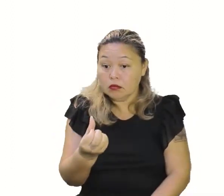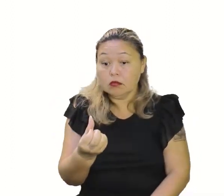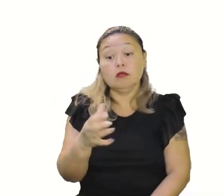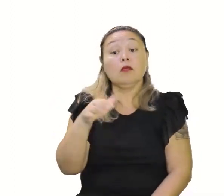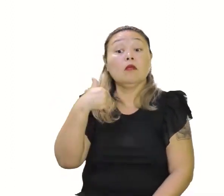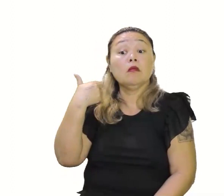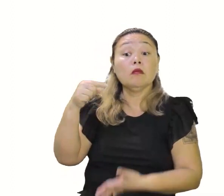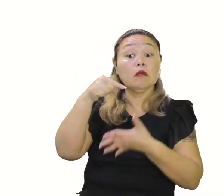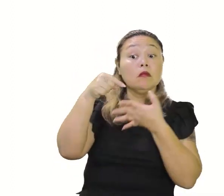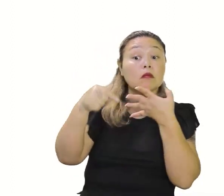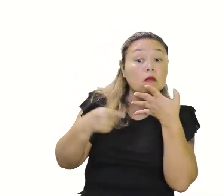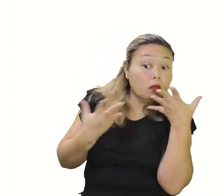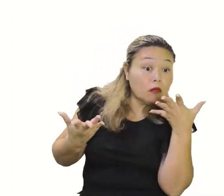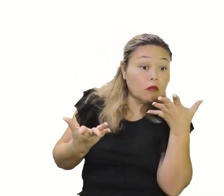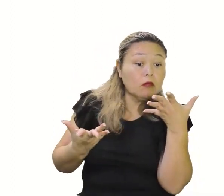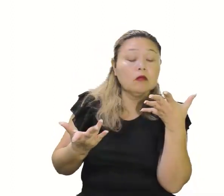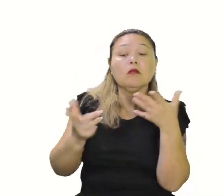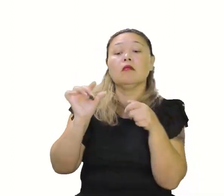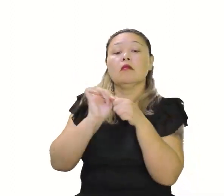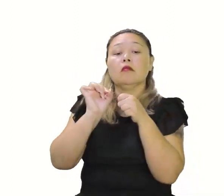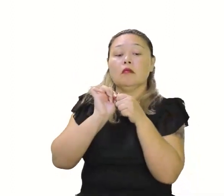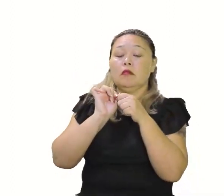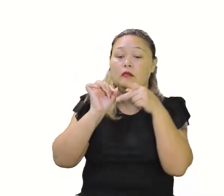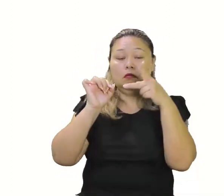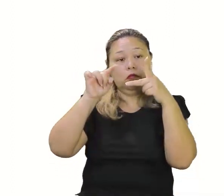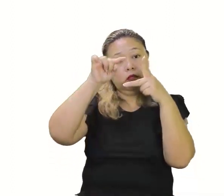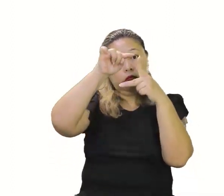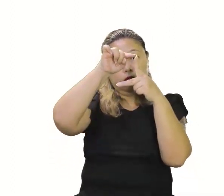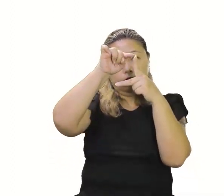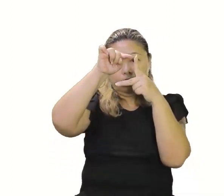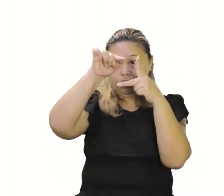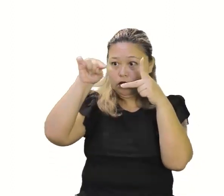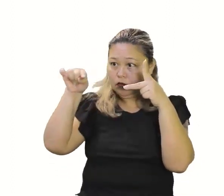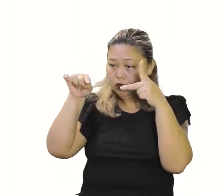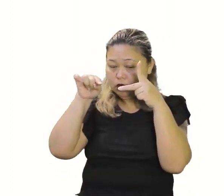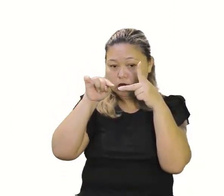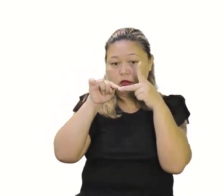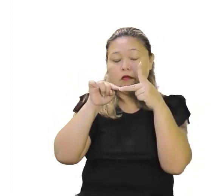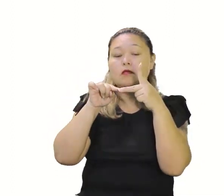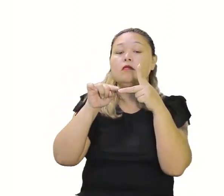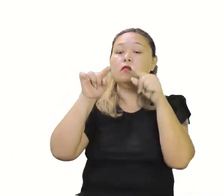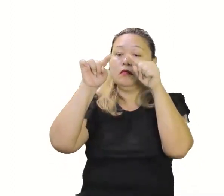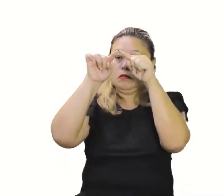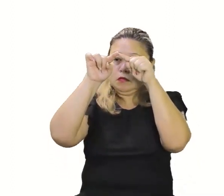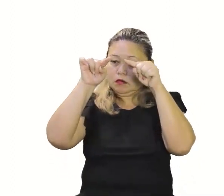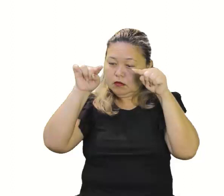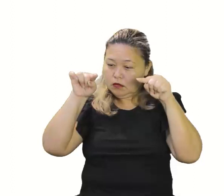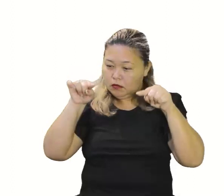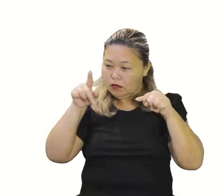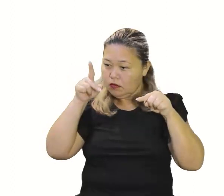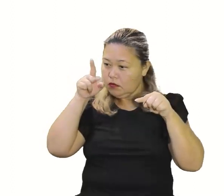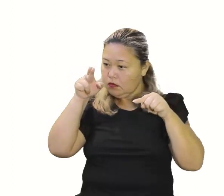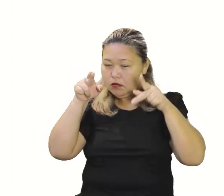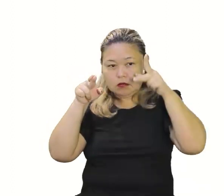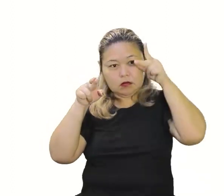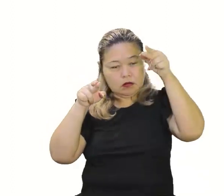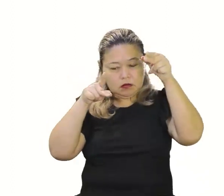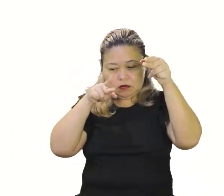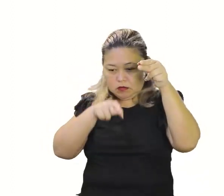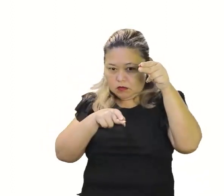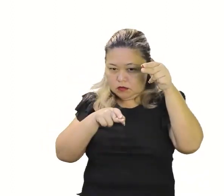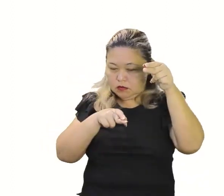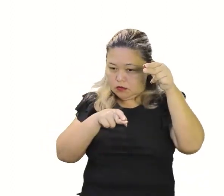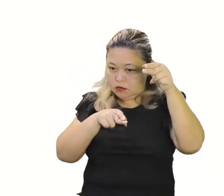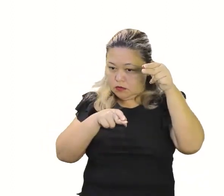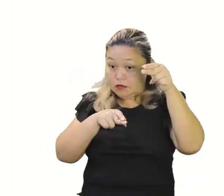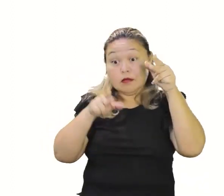36. Triângulo equilátero, revisamos agora, não foi na revisão? Isso, fizemos a revisão. Fizemos a revisão e falamos. Triângulo equilátero tem todos